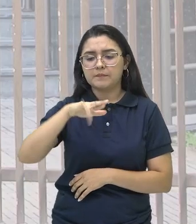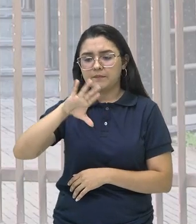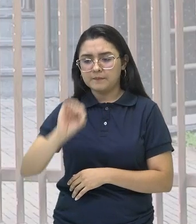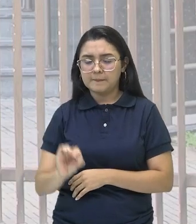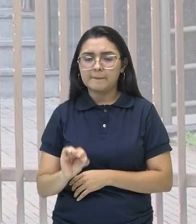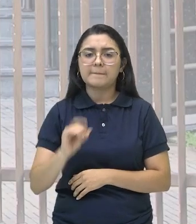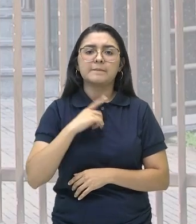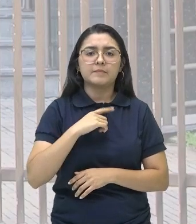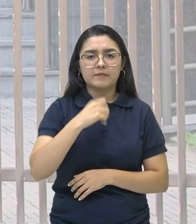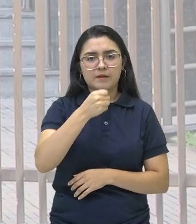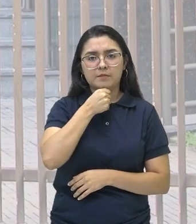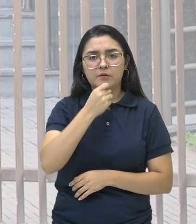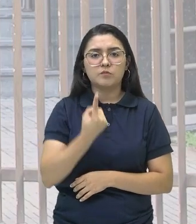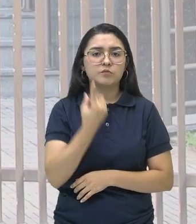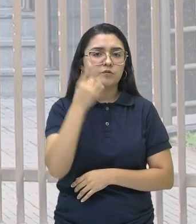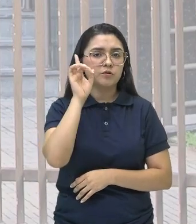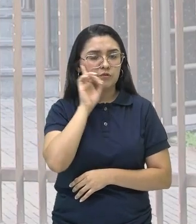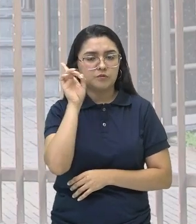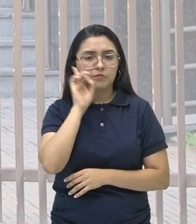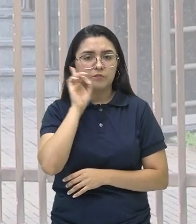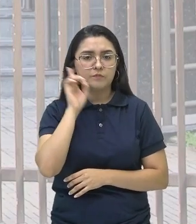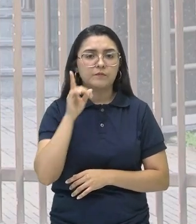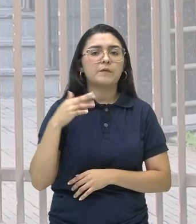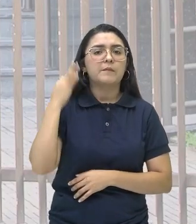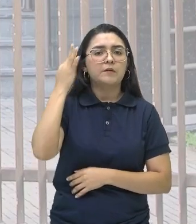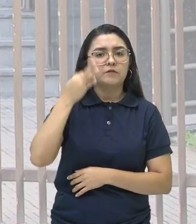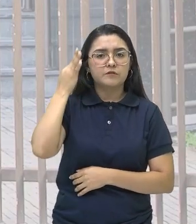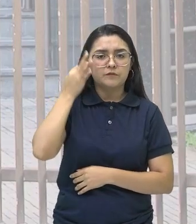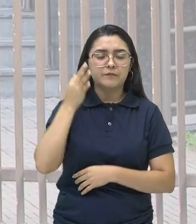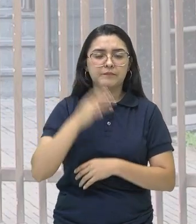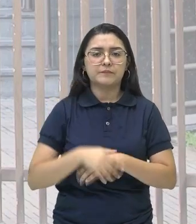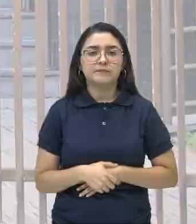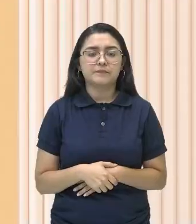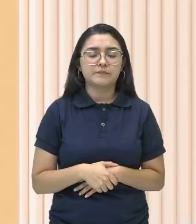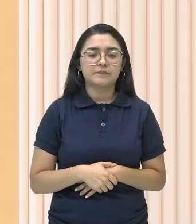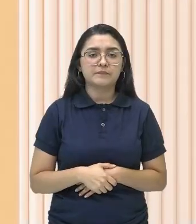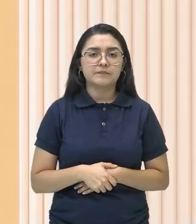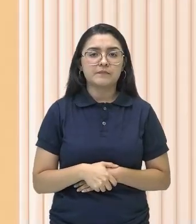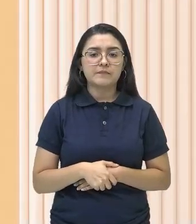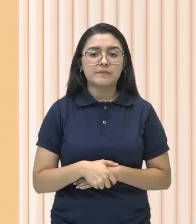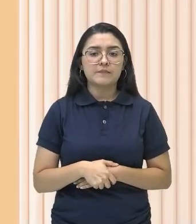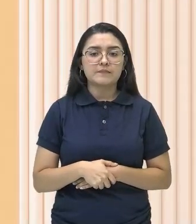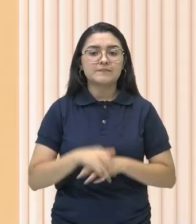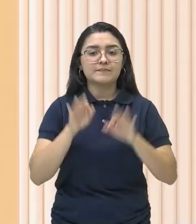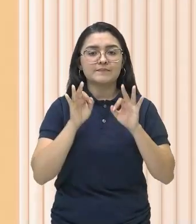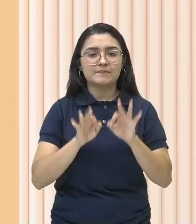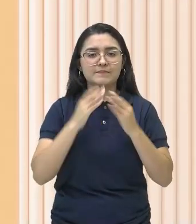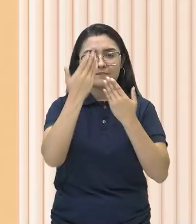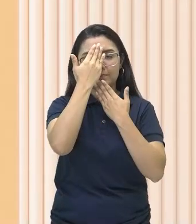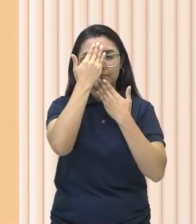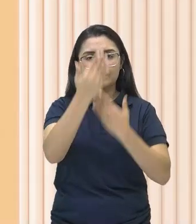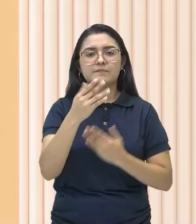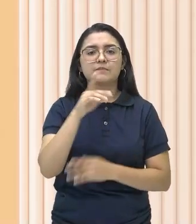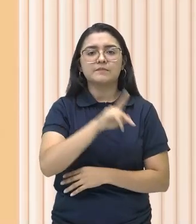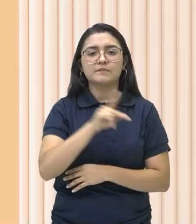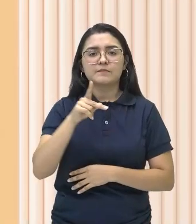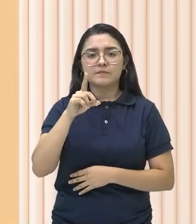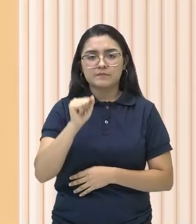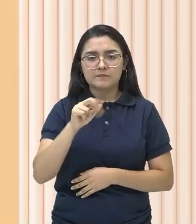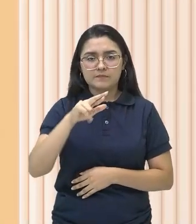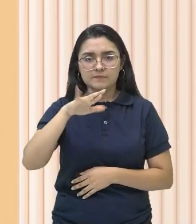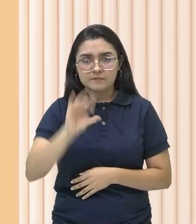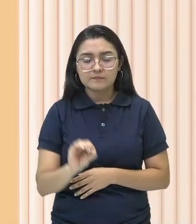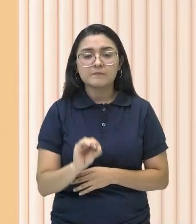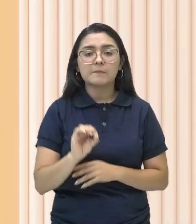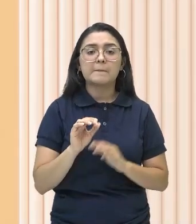Pinheiro, repórter por um dia para a Filosofia. Muito obrigado, professor Dário,